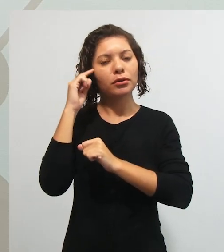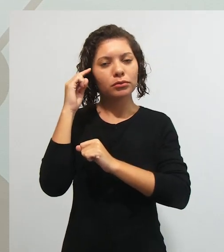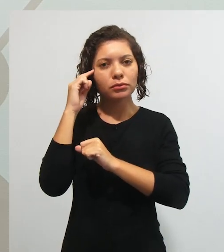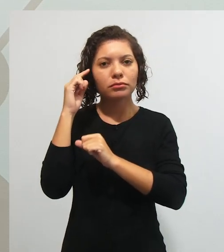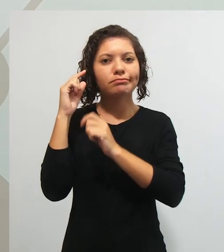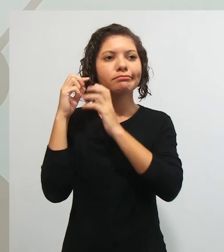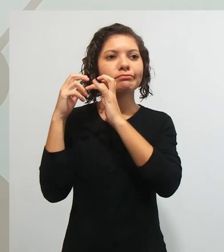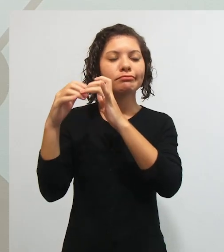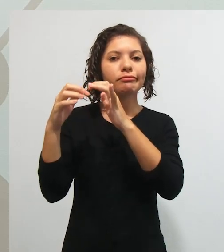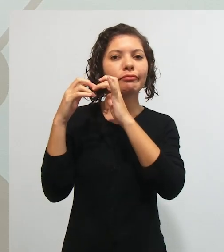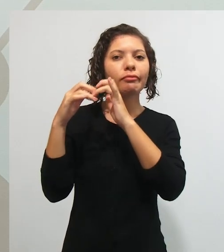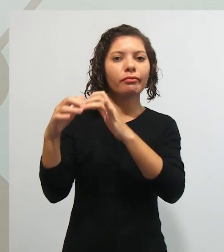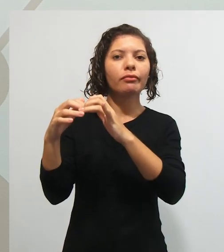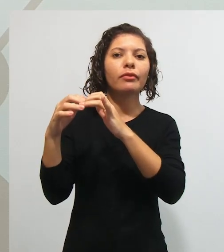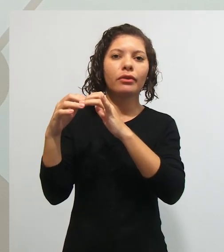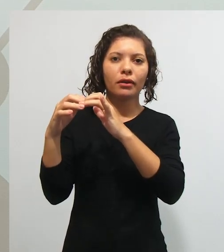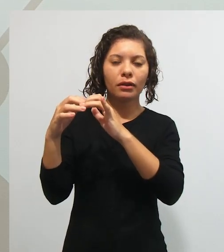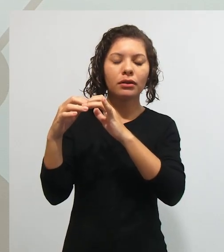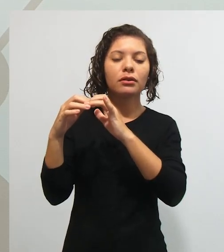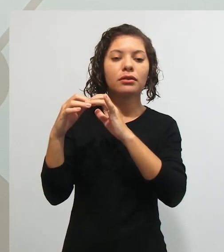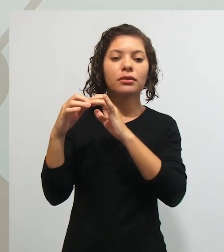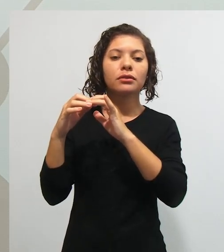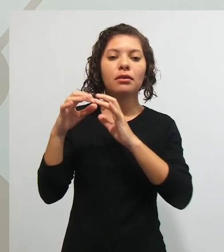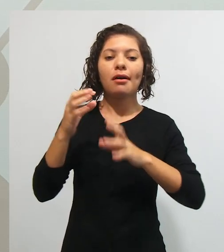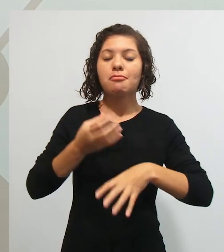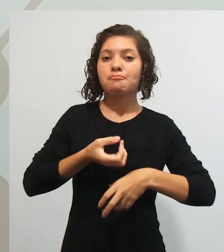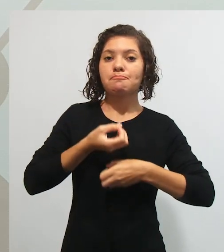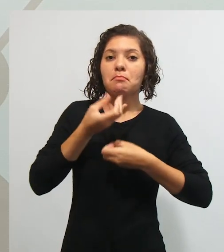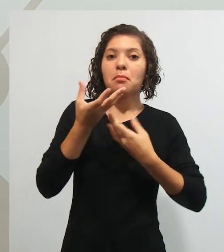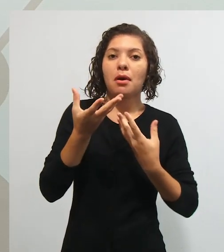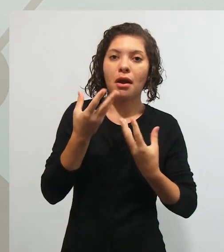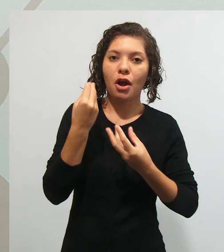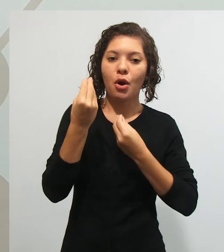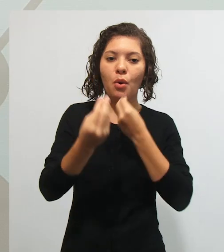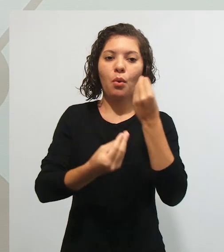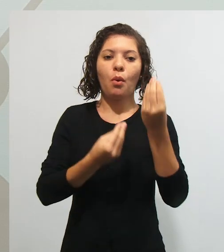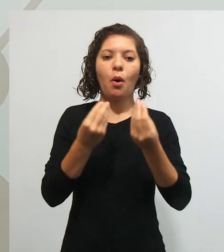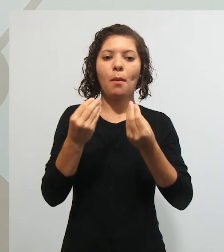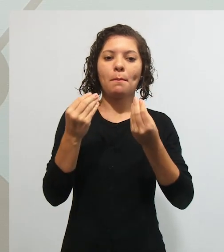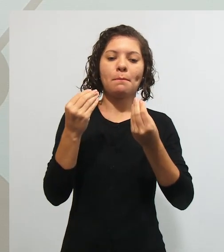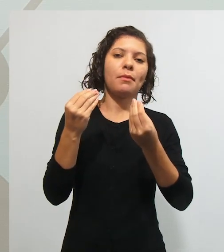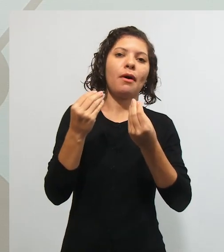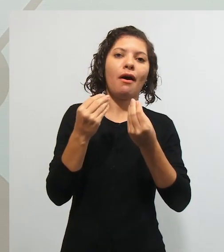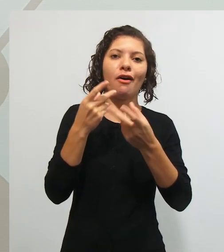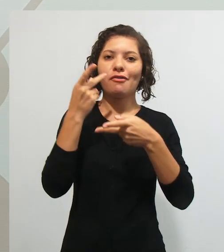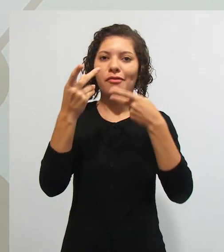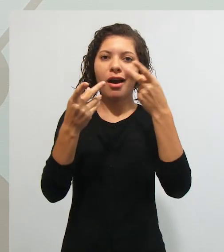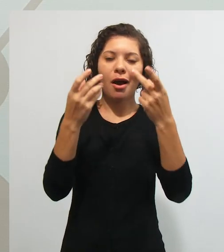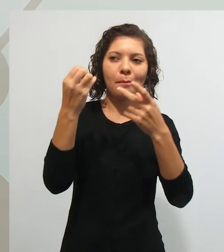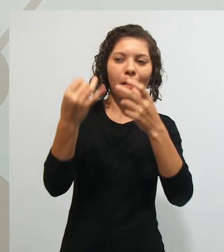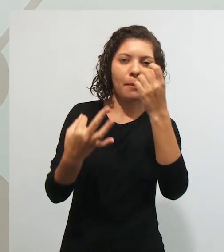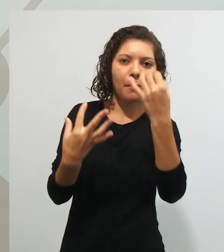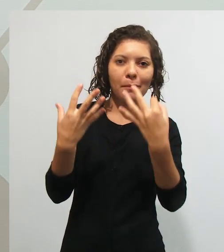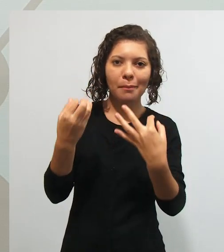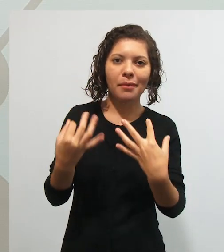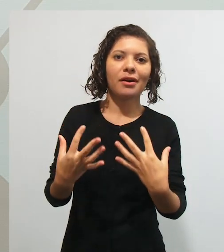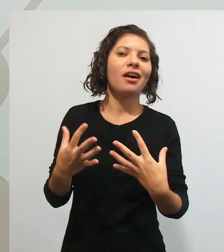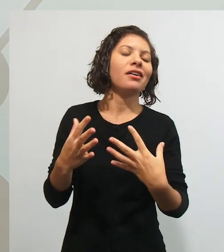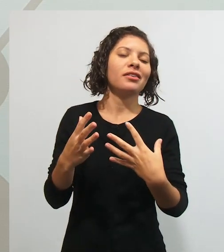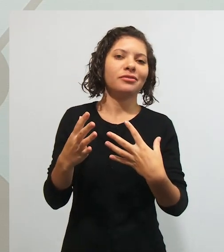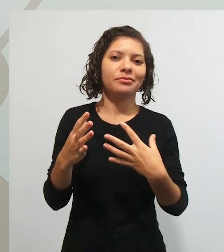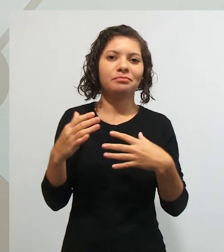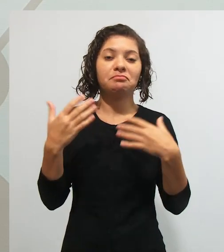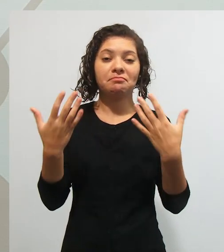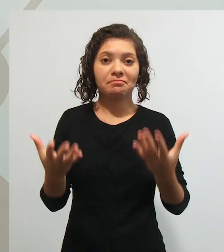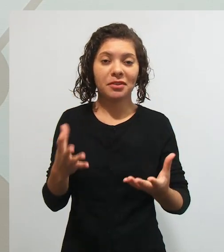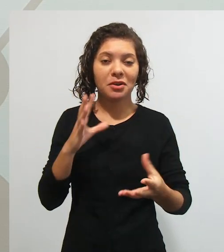pensamento é dado, é oferecido, é expresso ao mundo por meio dos nossos enunciados, né? Então, em resumo,